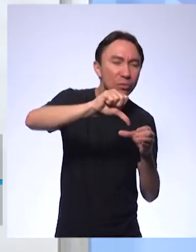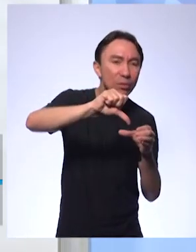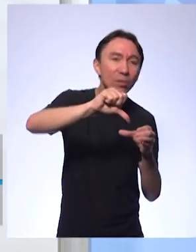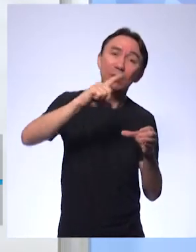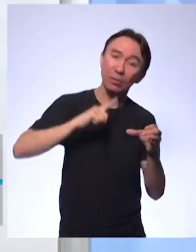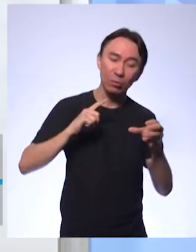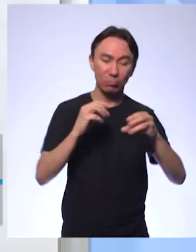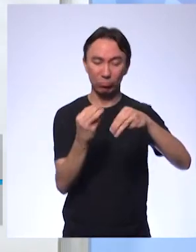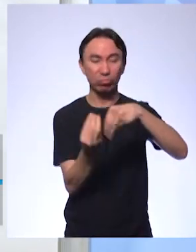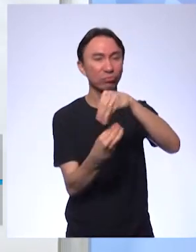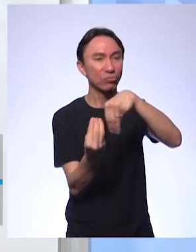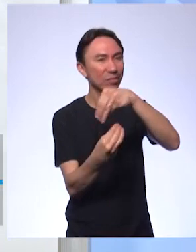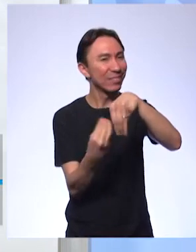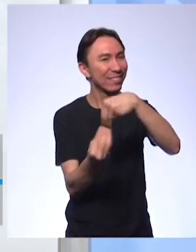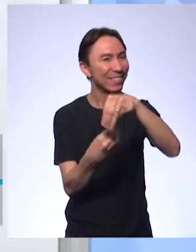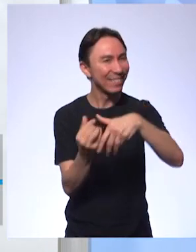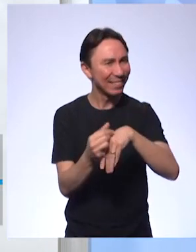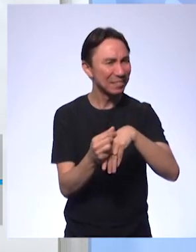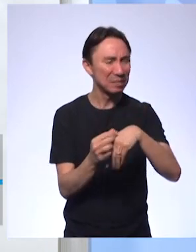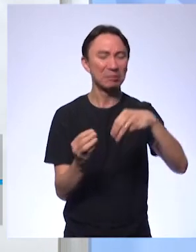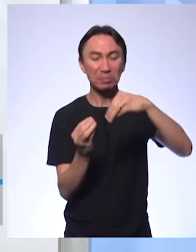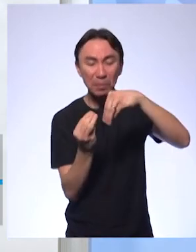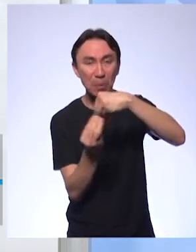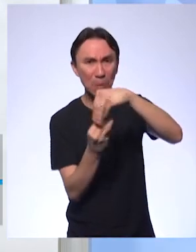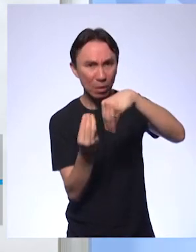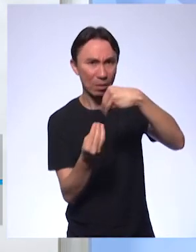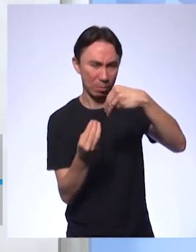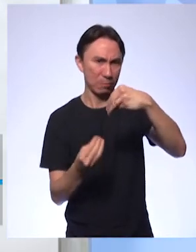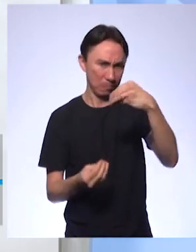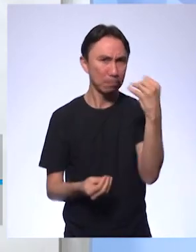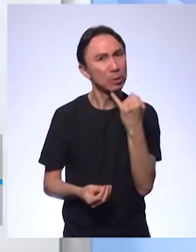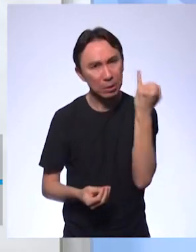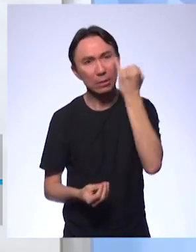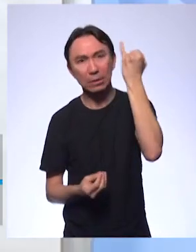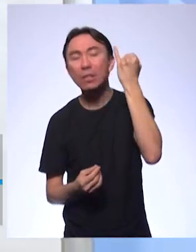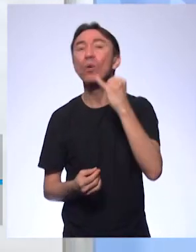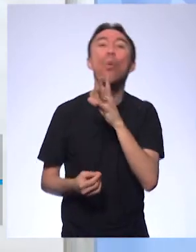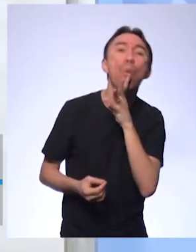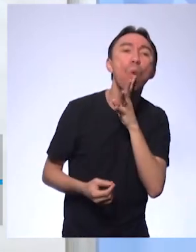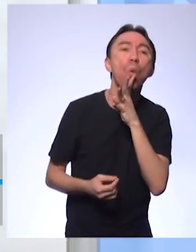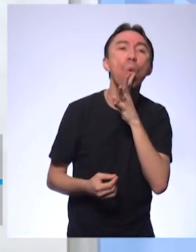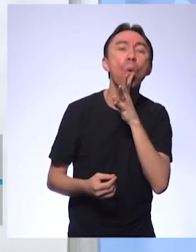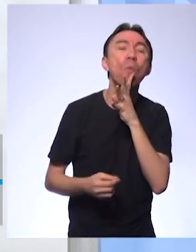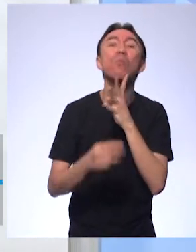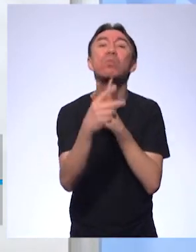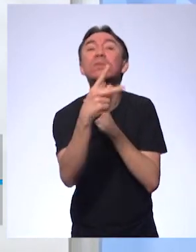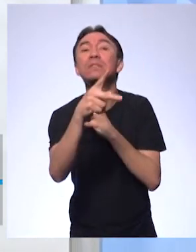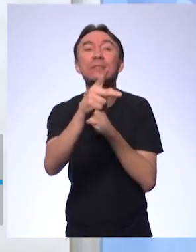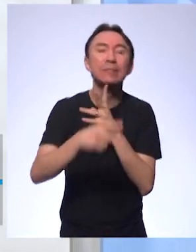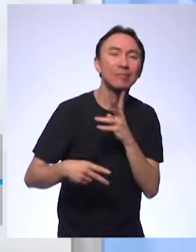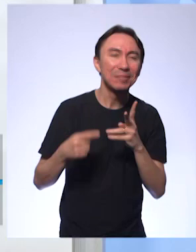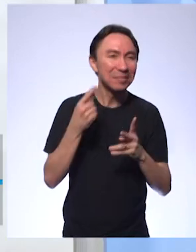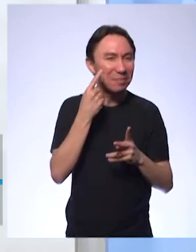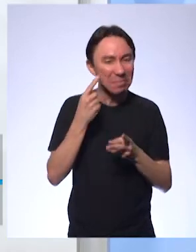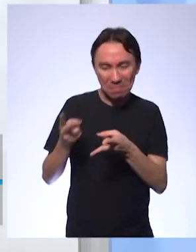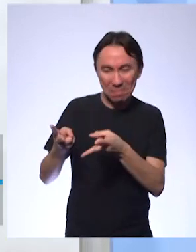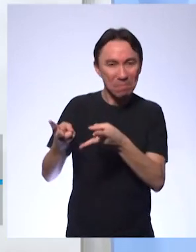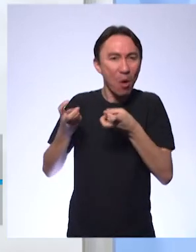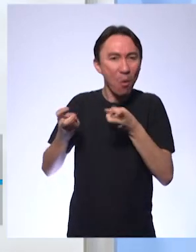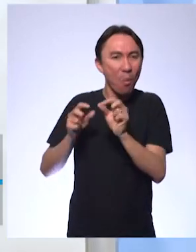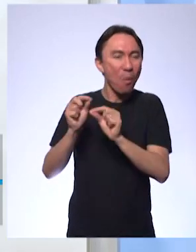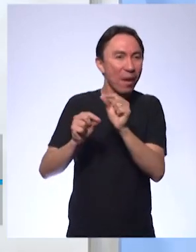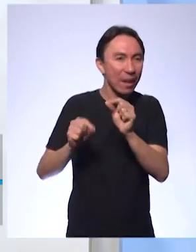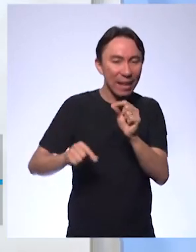Então, essas misturas, elas são importantes você conhecer, para você perceber que as aulas que a gente promove